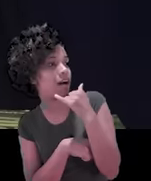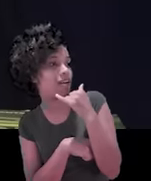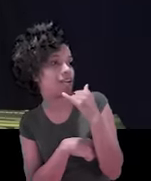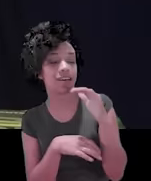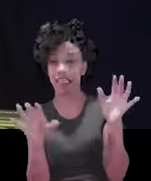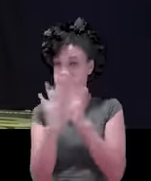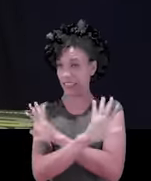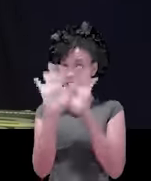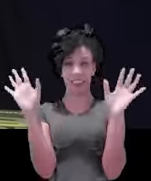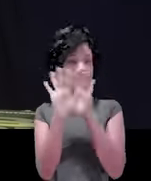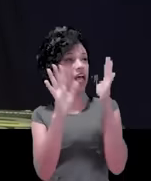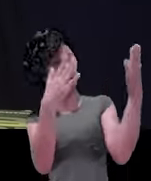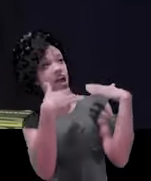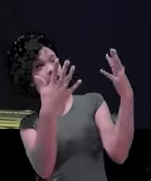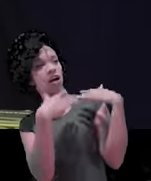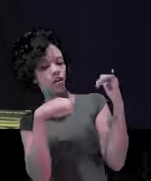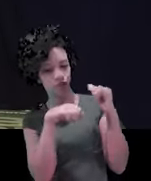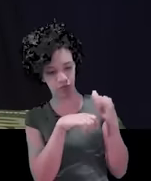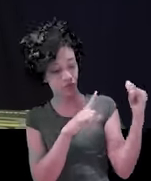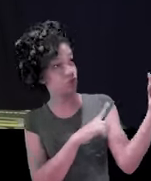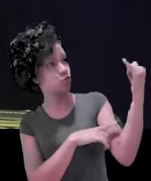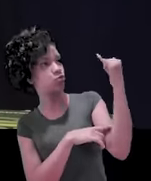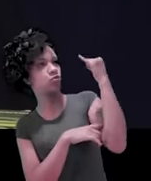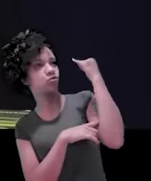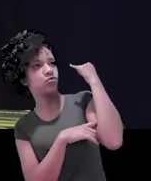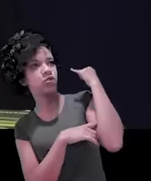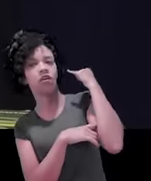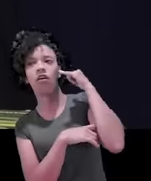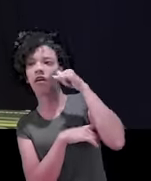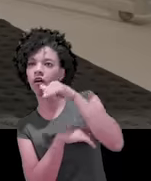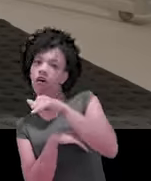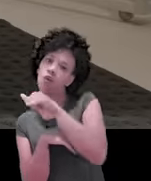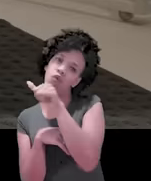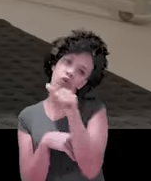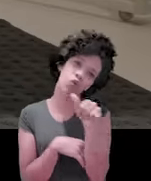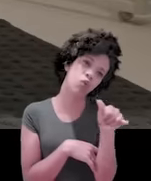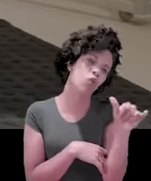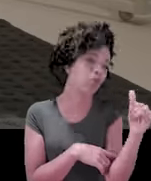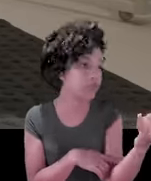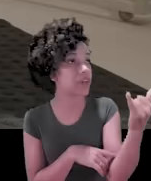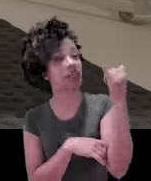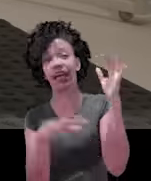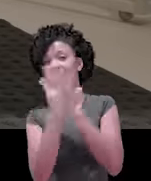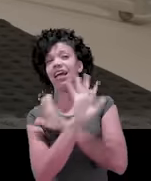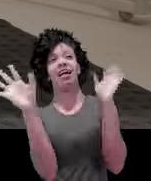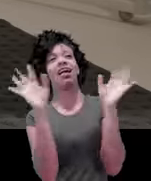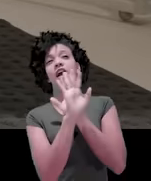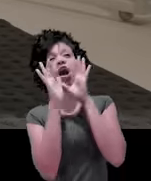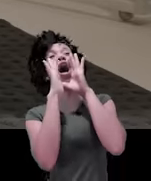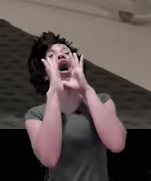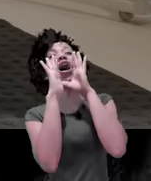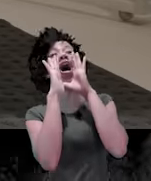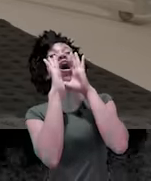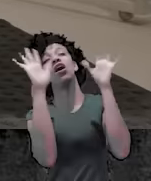e começa a Senna Senna Senna rádio passou passou na frente aí uma volta no YouTube o raio a Fernanda